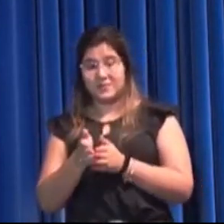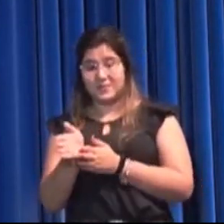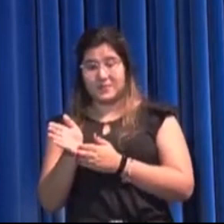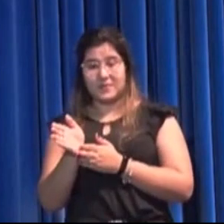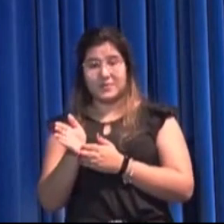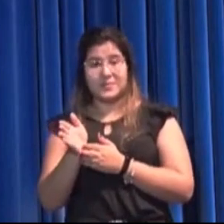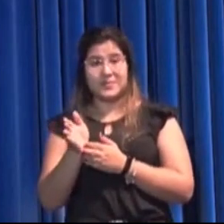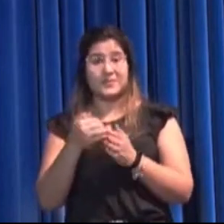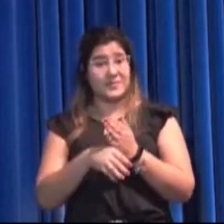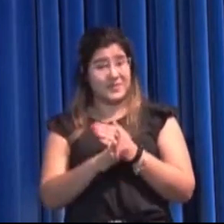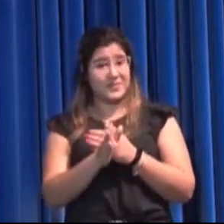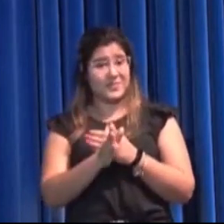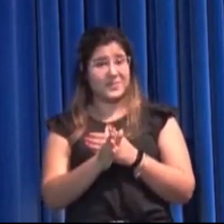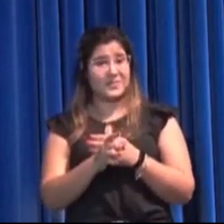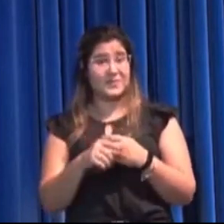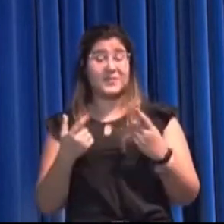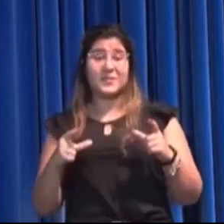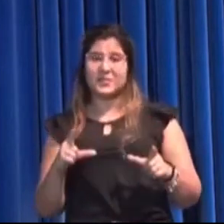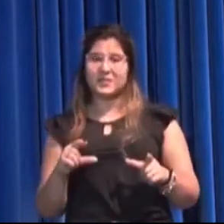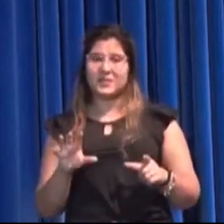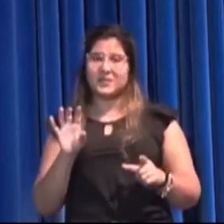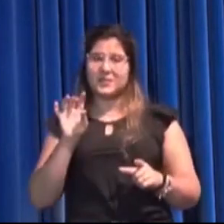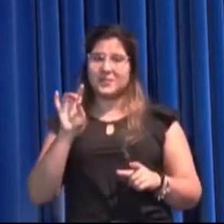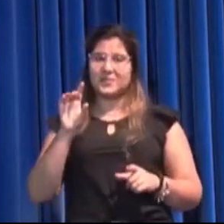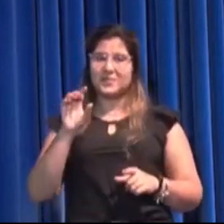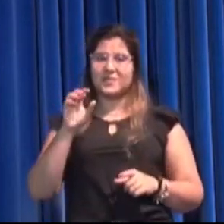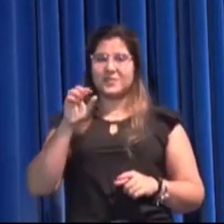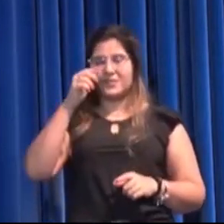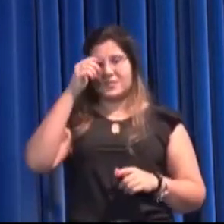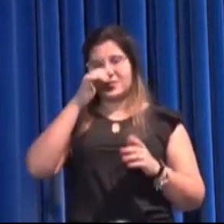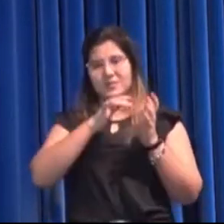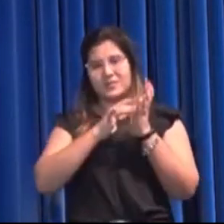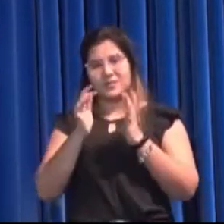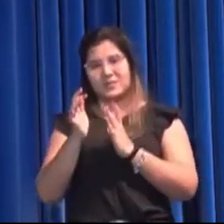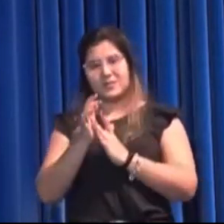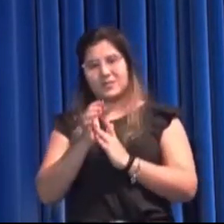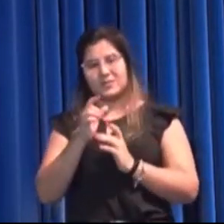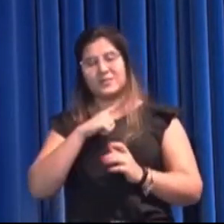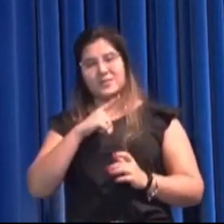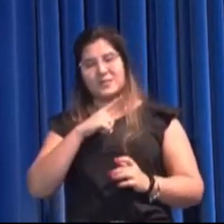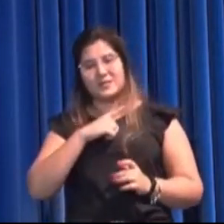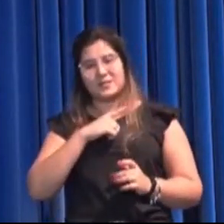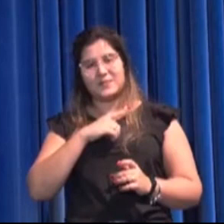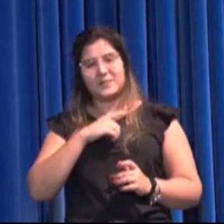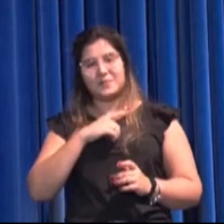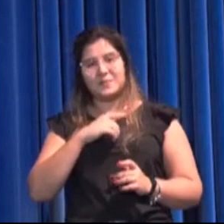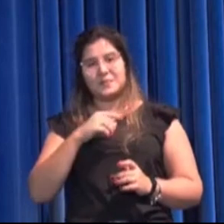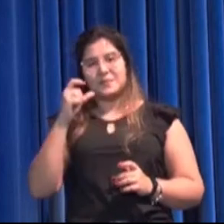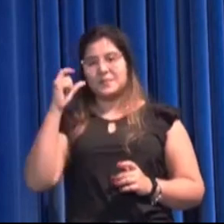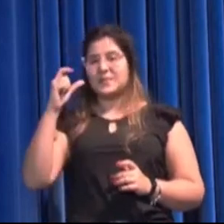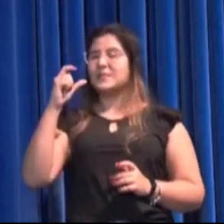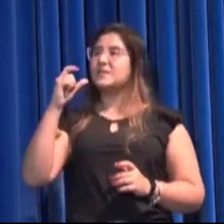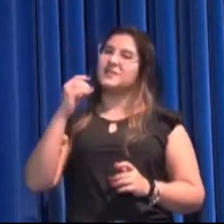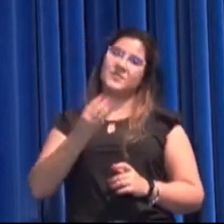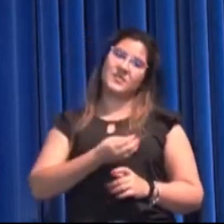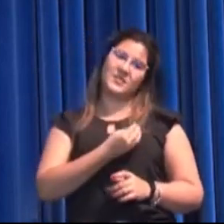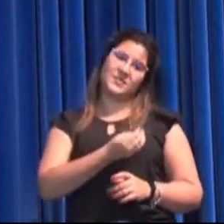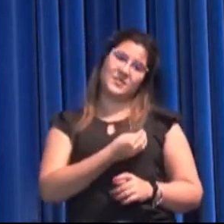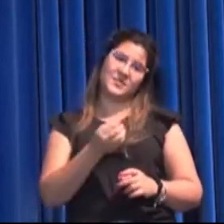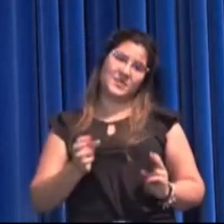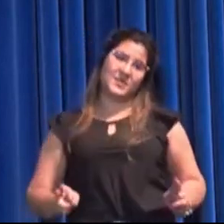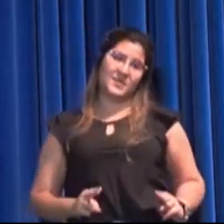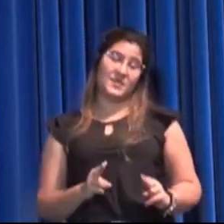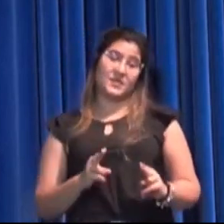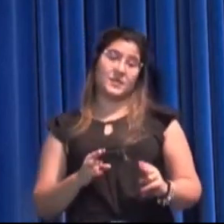Para onde iremos? Somente tu tens as palavras da vida eterna. Quando Jesus fala,